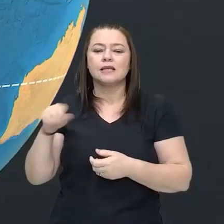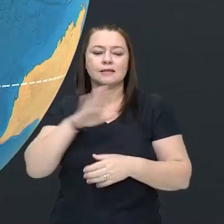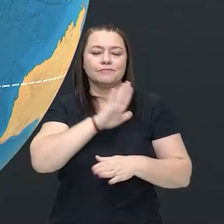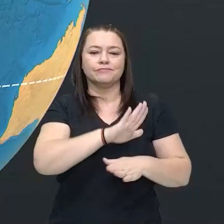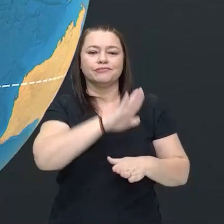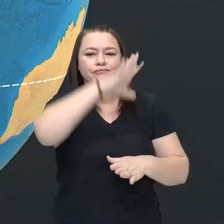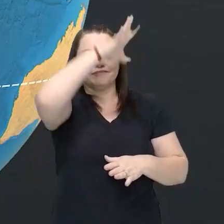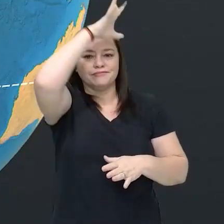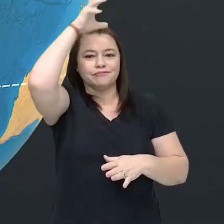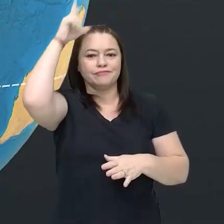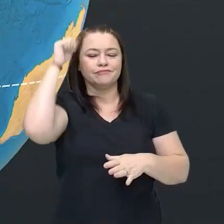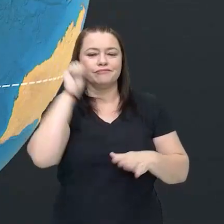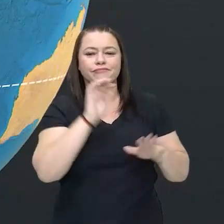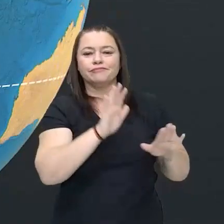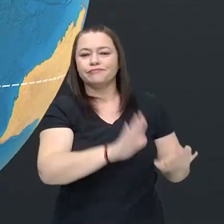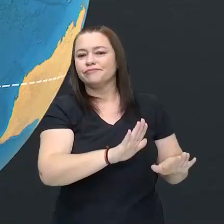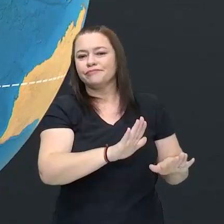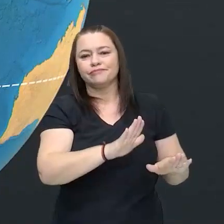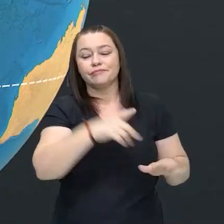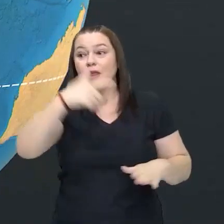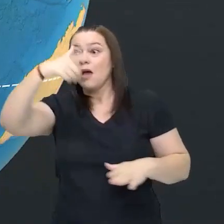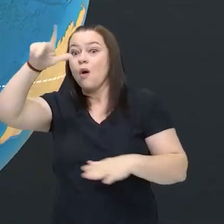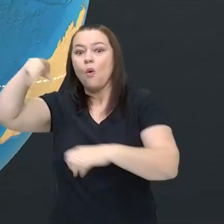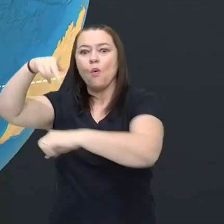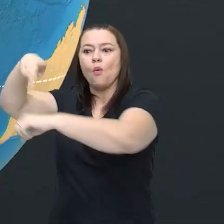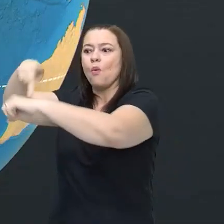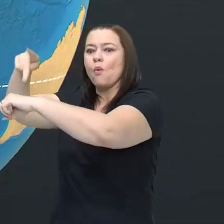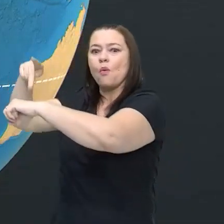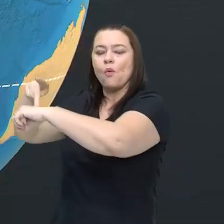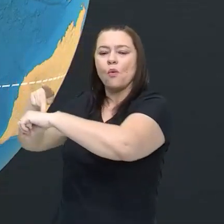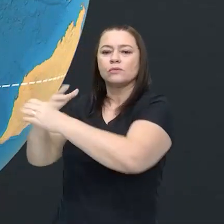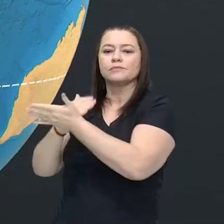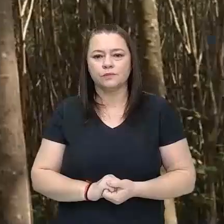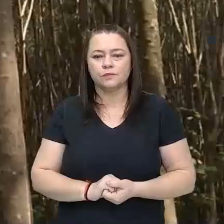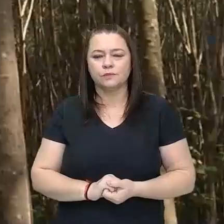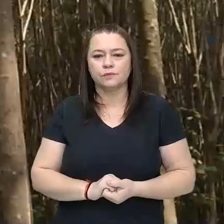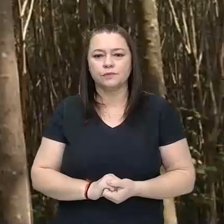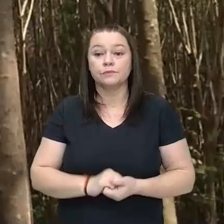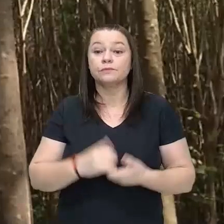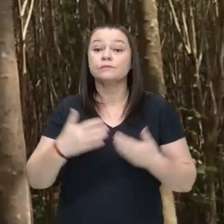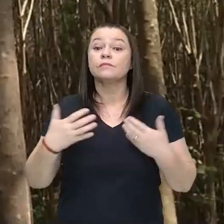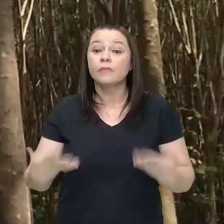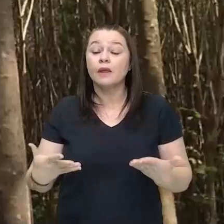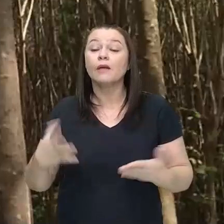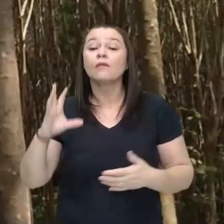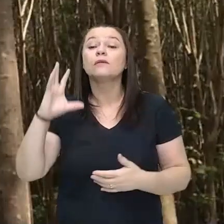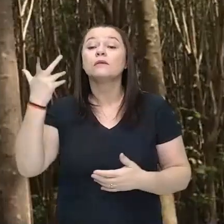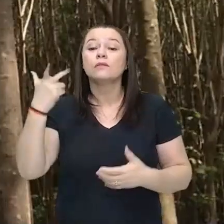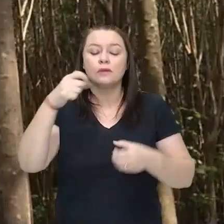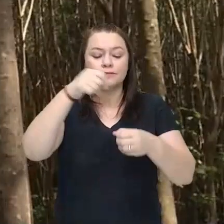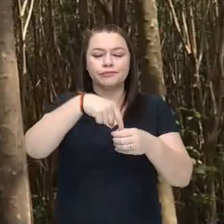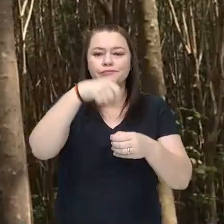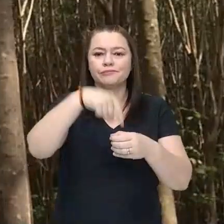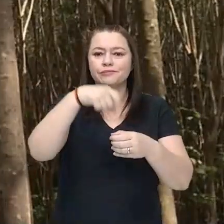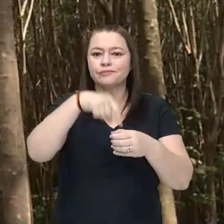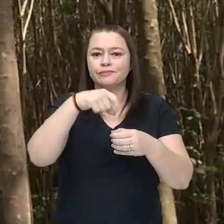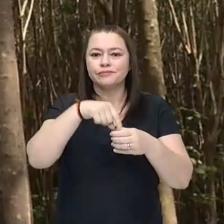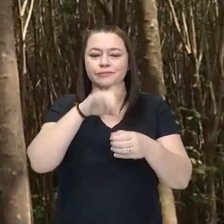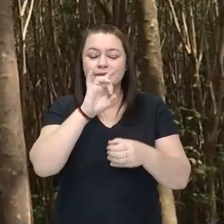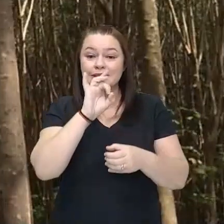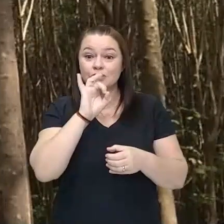descentralizava a seringueira e outros países também tinham. Opa, apareceu até a Itália aqui do nada. E com isso, as sementes que agora estavam